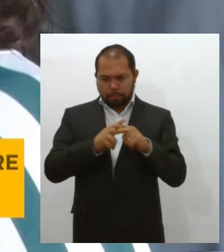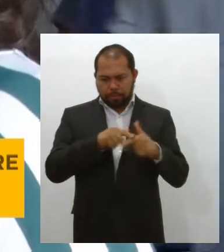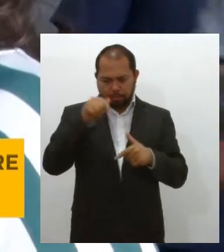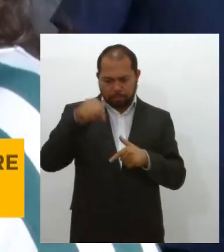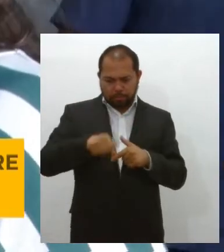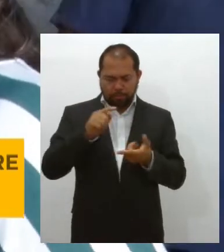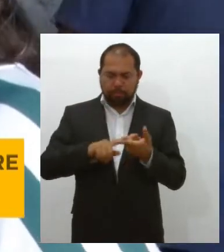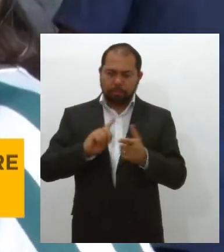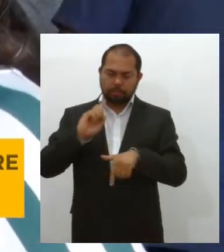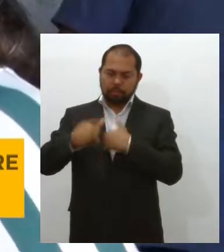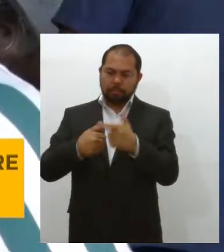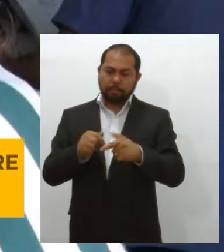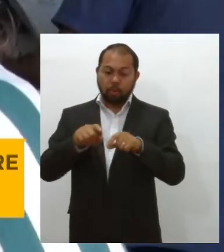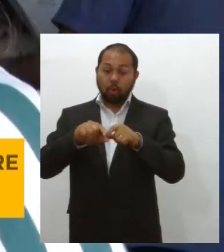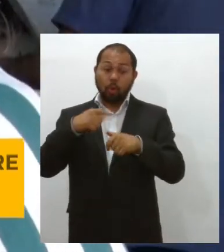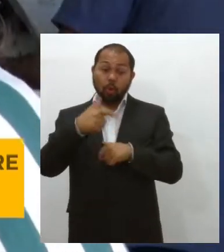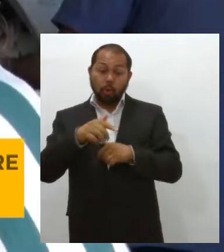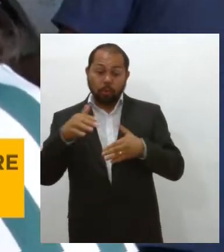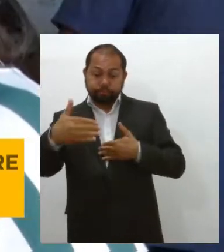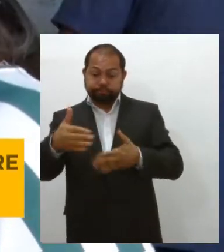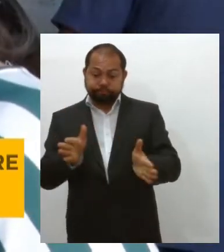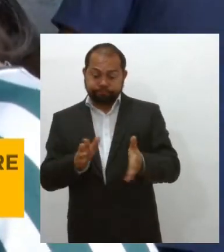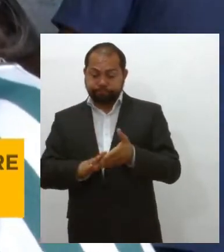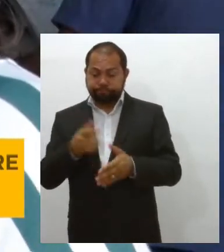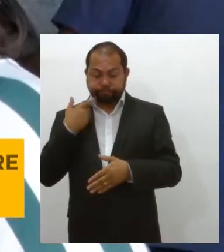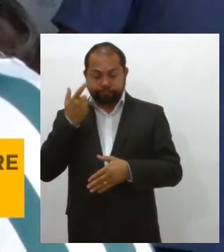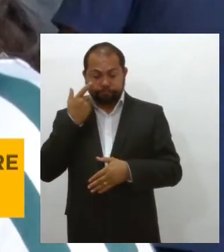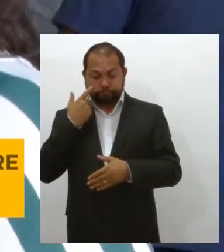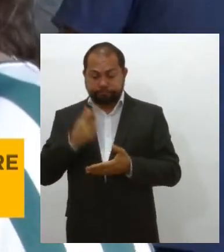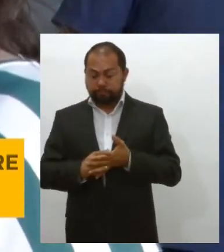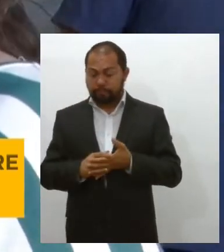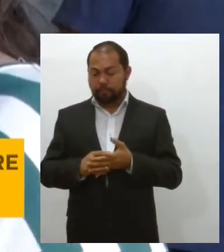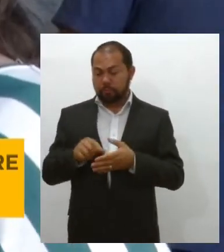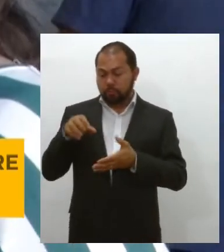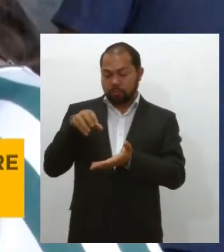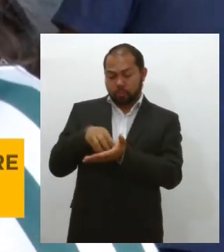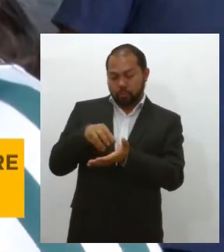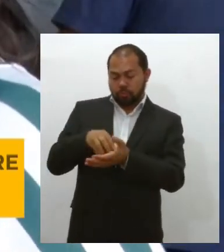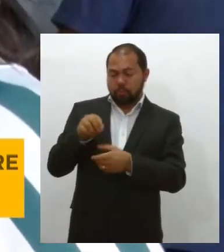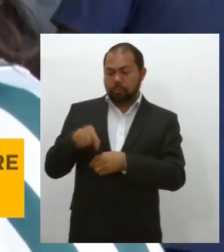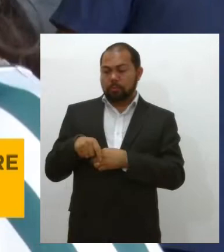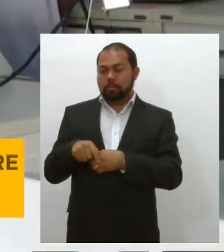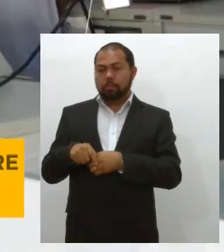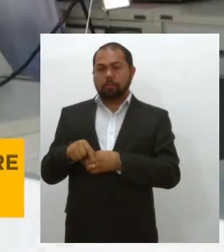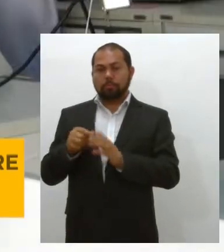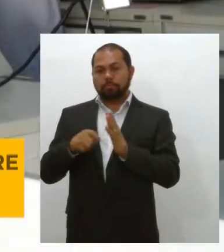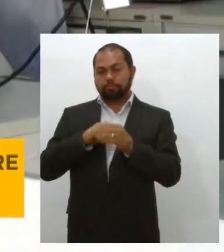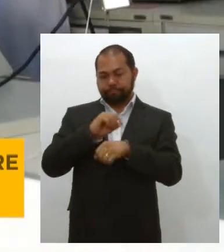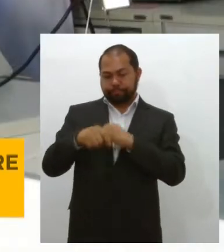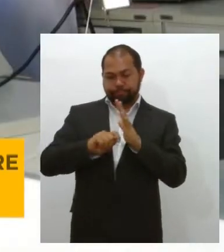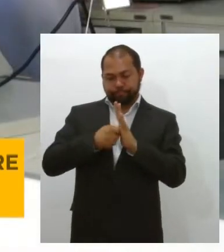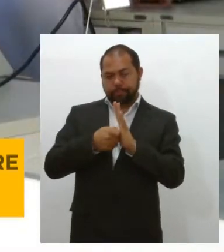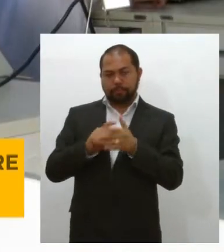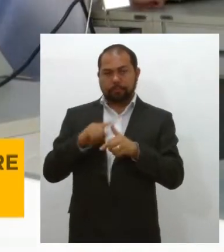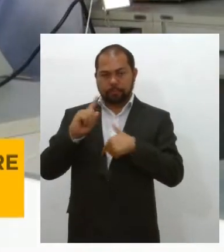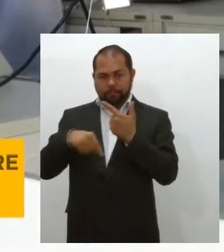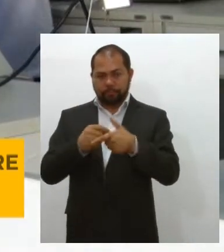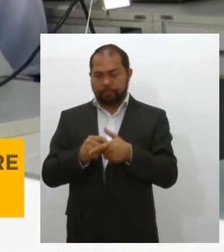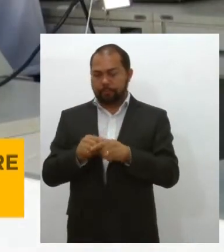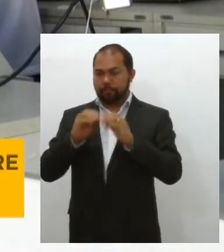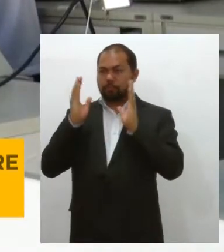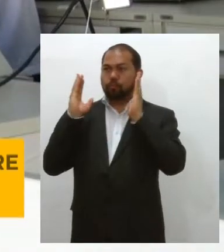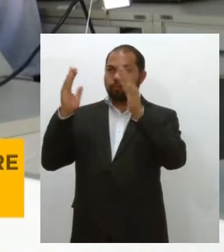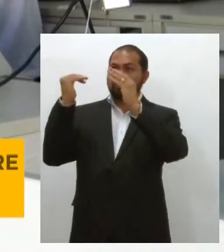embalagem. Conferimos novamente, sessão com etiqueta da caixa. E aí, depois, essa urna vai para a estante. Todo o planejamento aqui